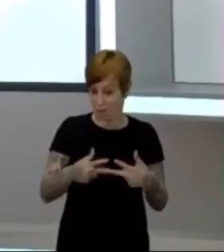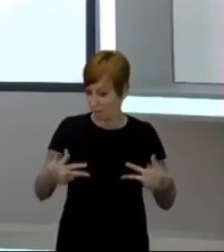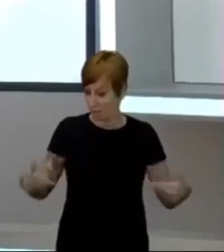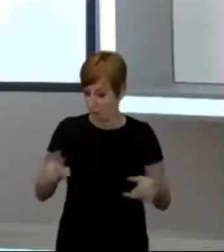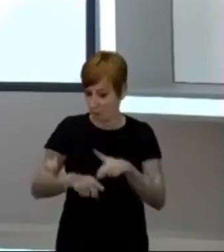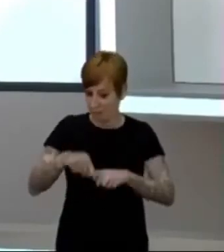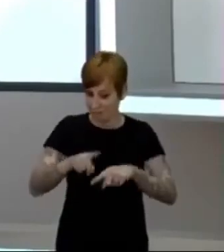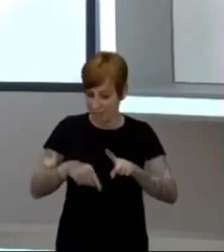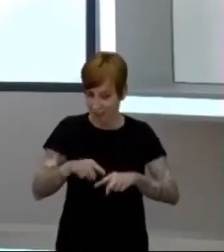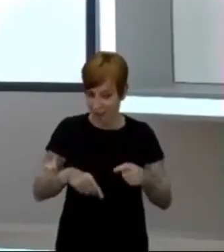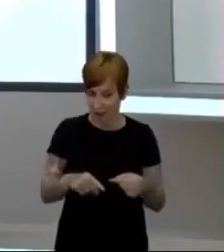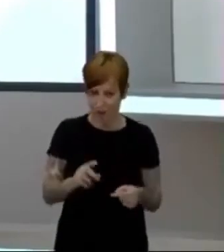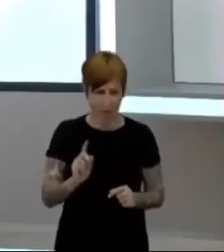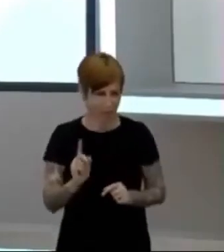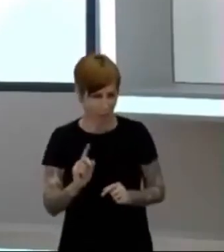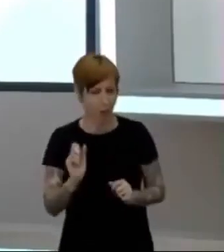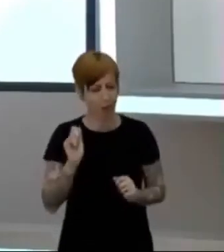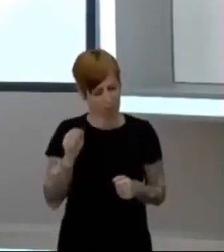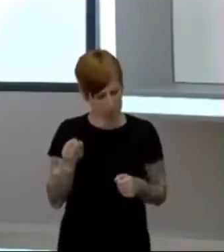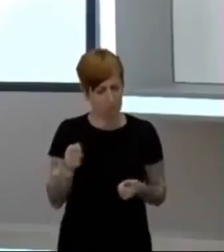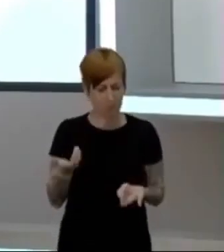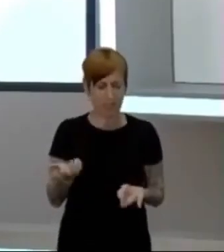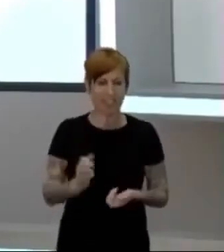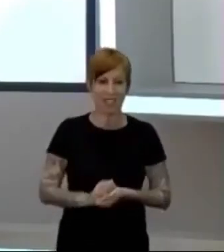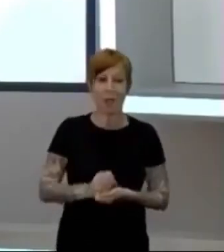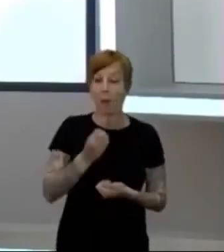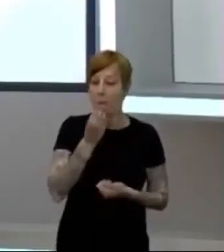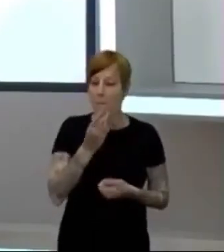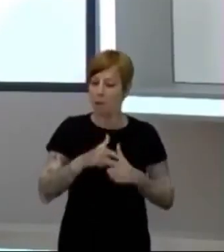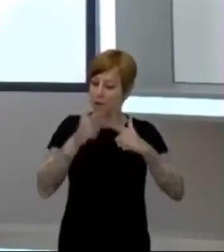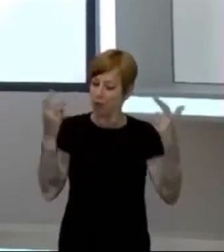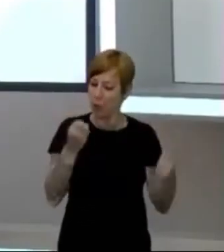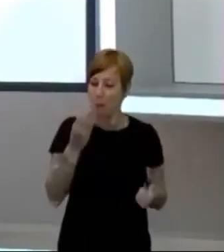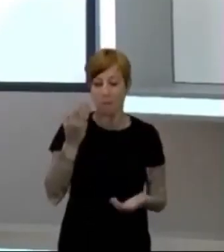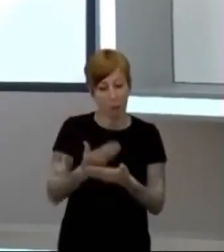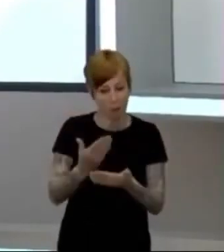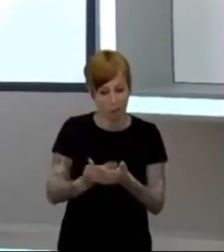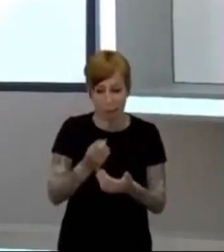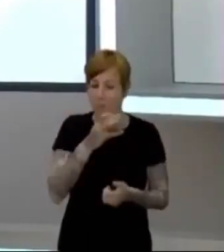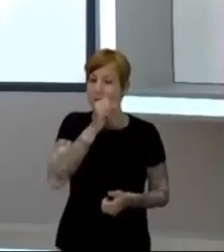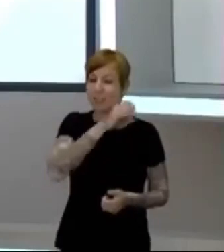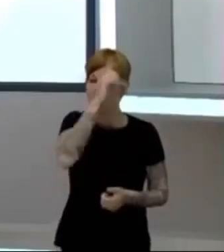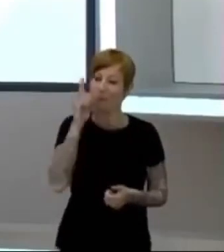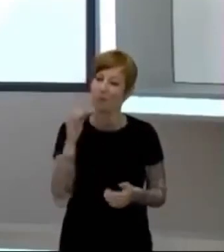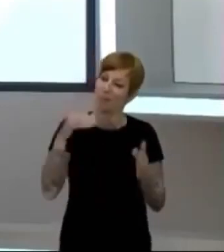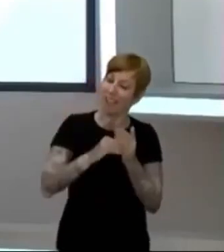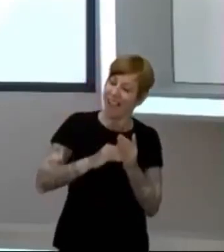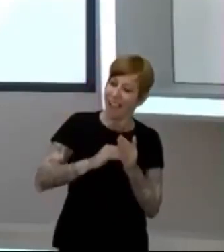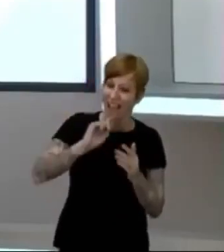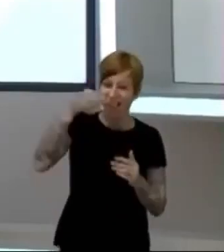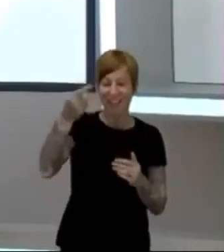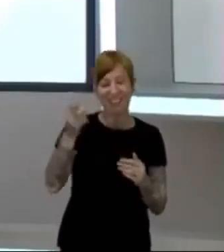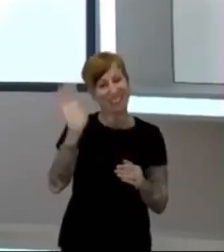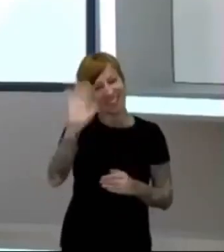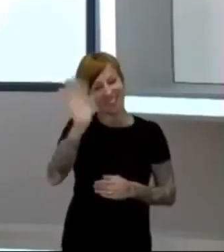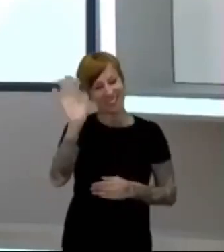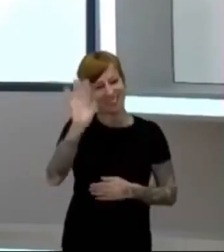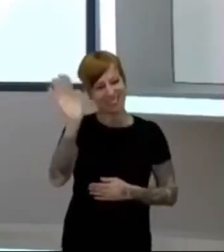Fred? Não? Espero que sim. Então, boa sorte, bons estudos, bom final de semana e até uma próxima. Tchau,